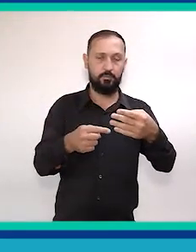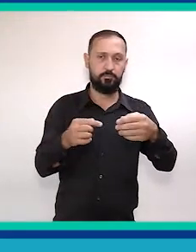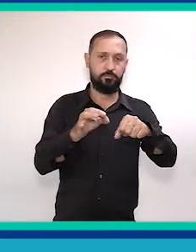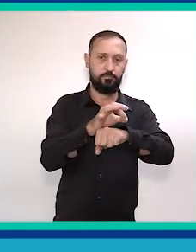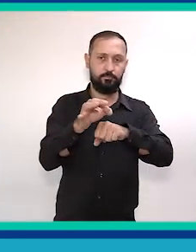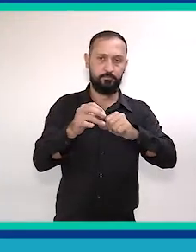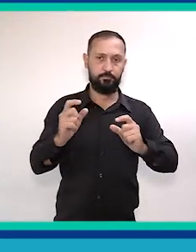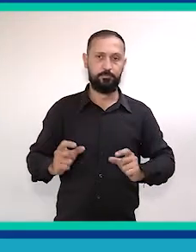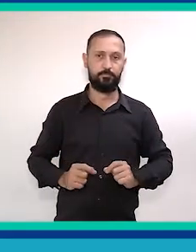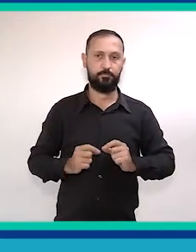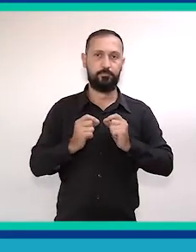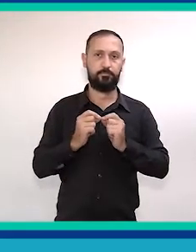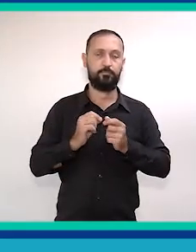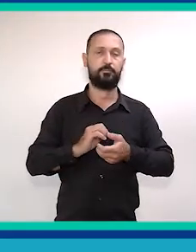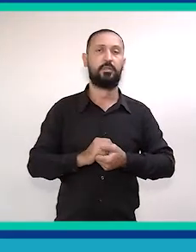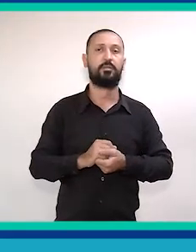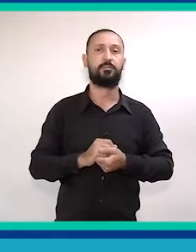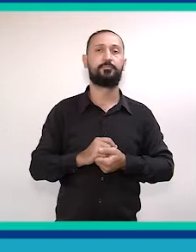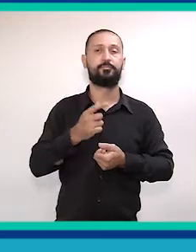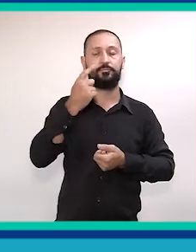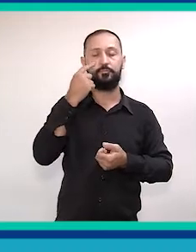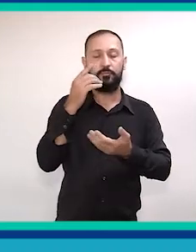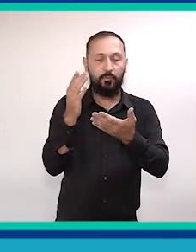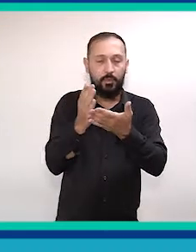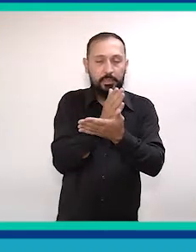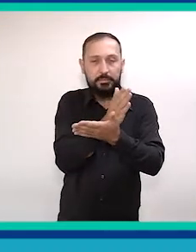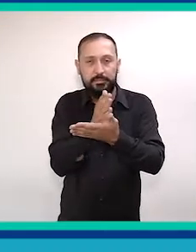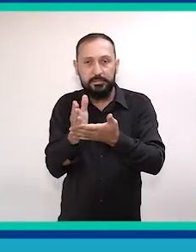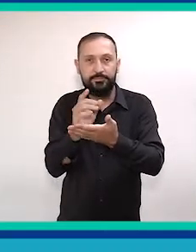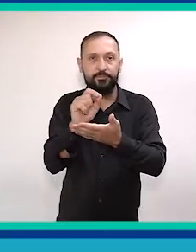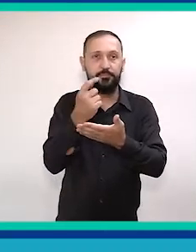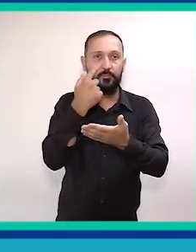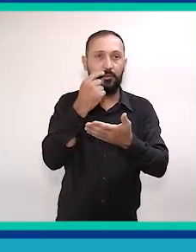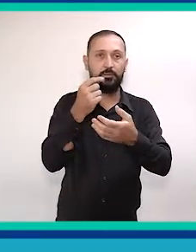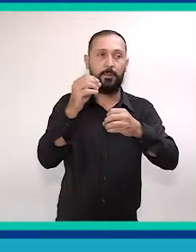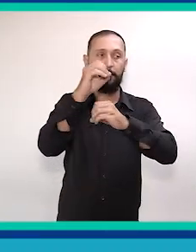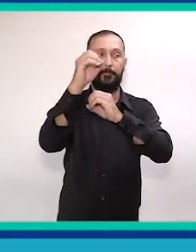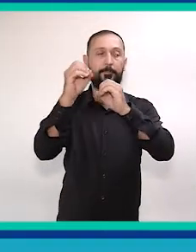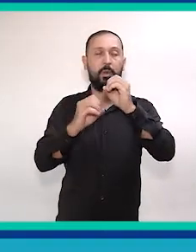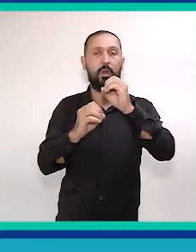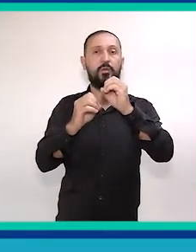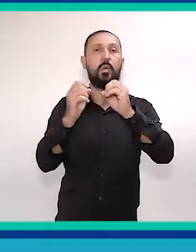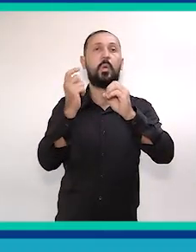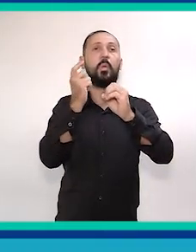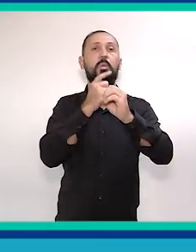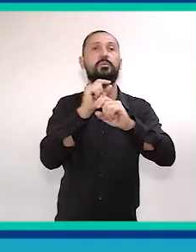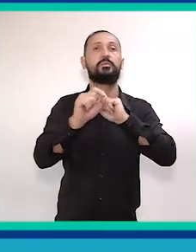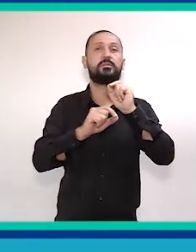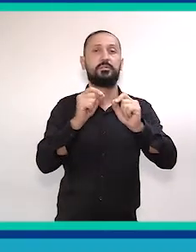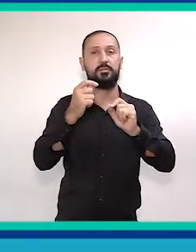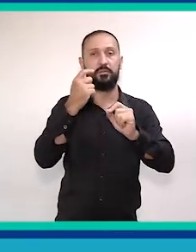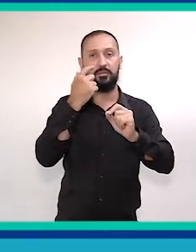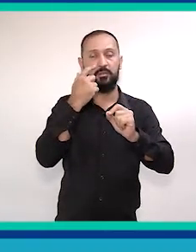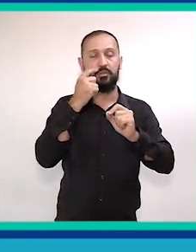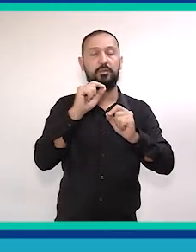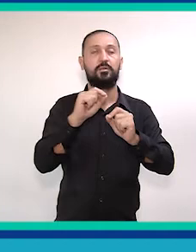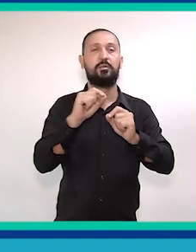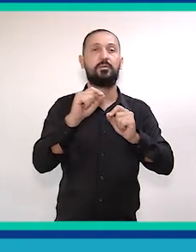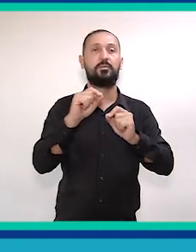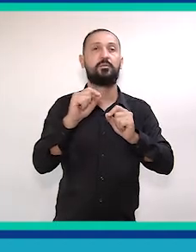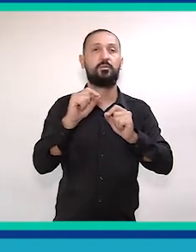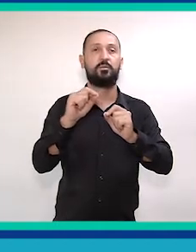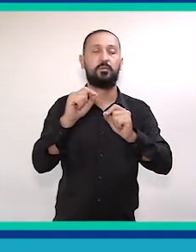seletividade em célula tumoral. Então, quando eu falo em seletividade, a nossa molécula atinge muito mais uma